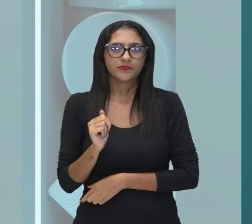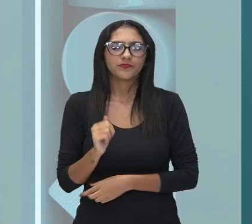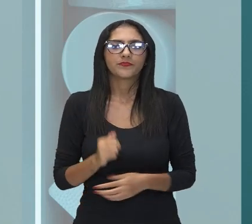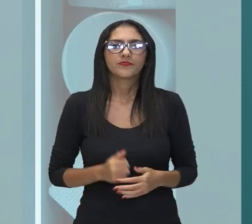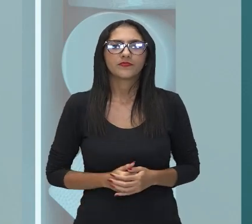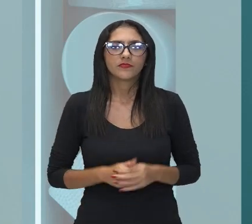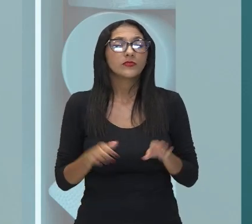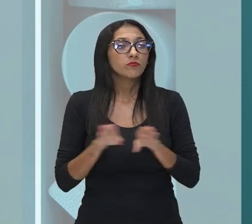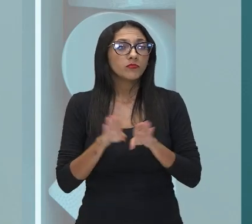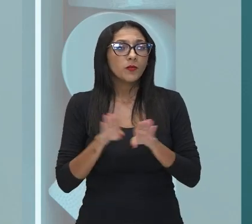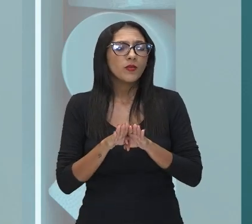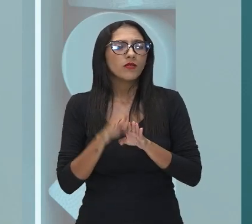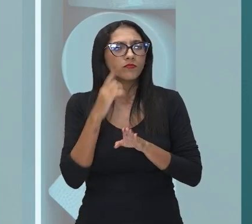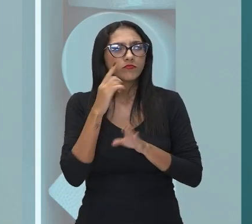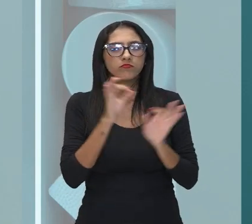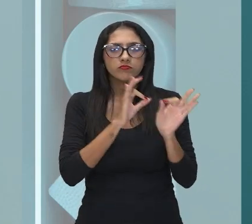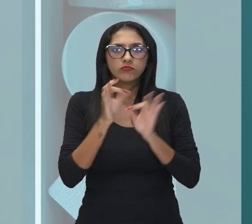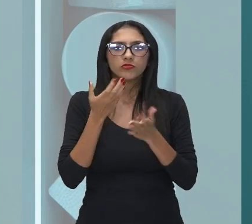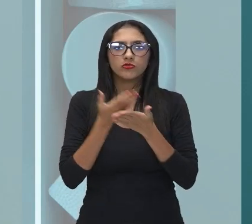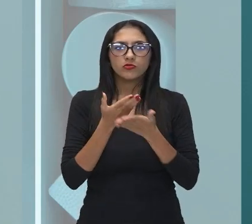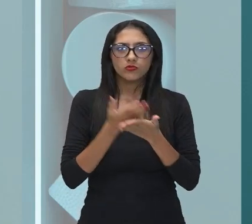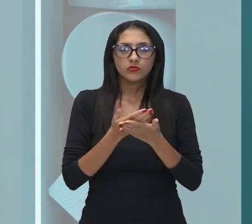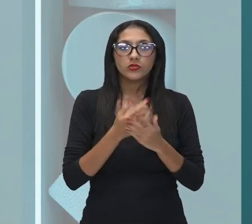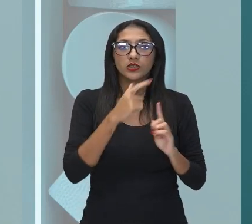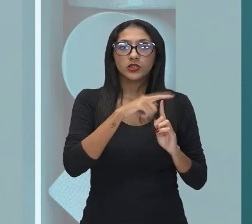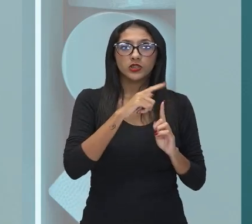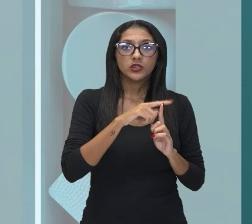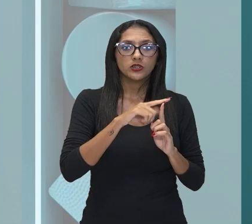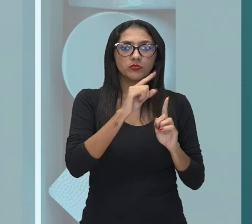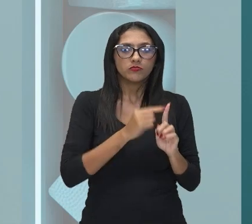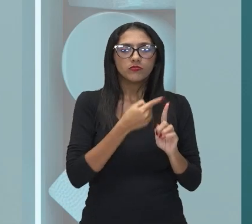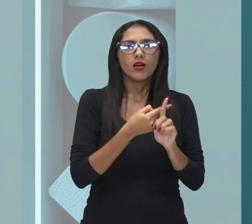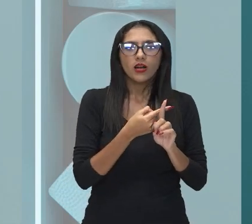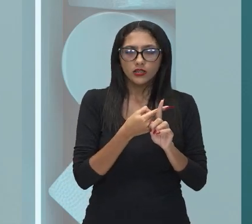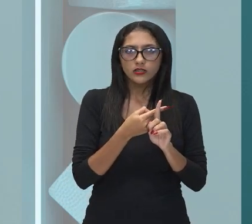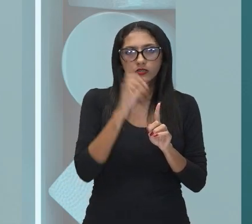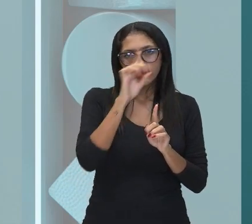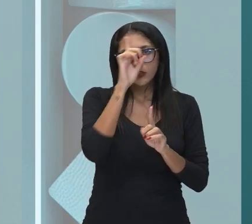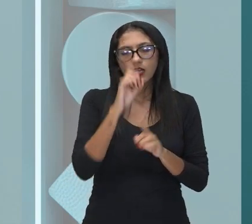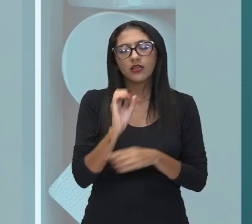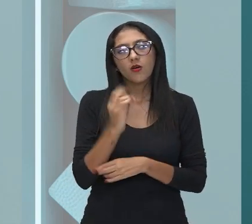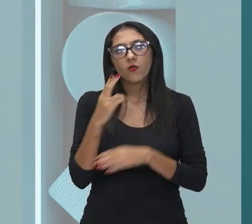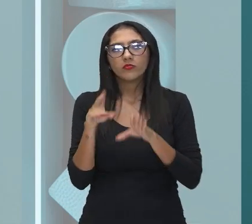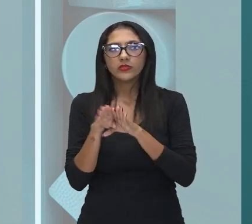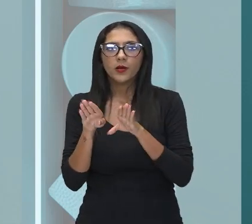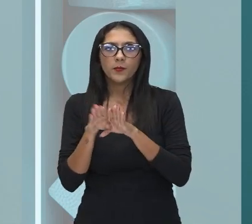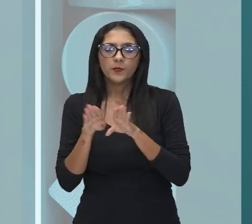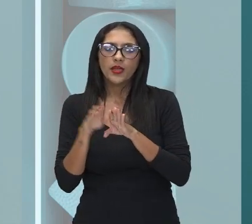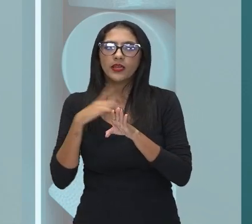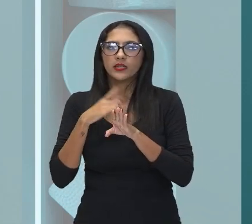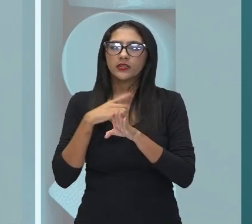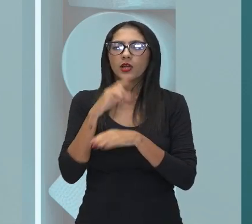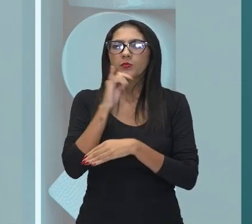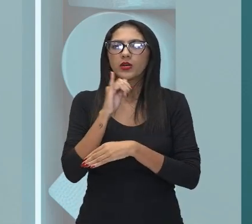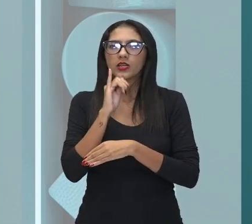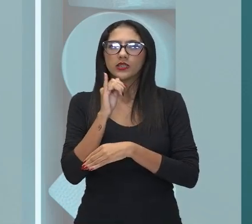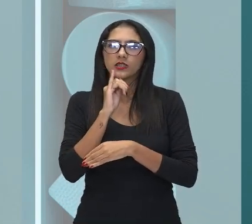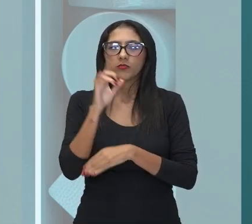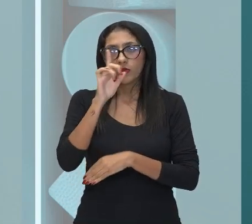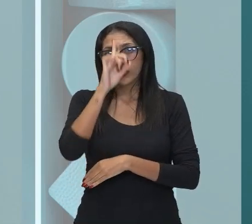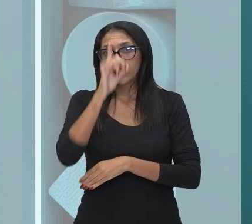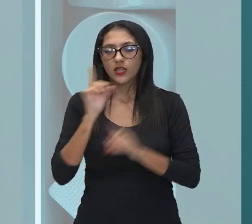as orações coordenadas sindéticas aditivas, ideia de adição, e as orações coordenadas sindéticas adversativas, que